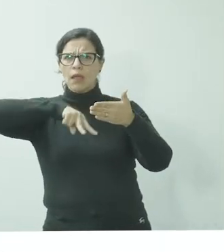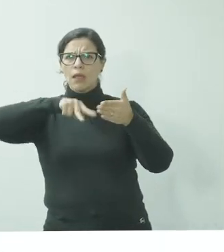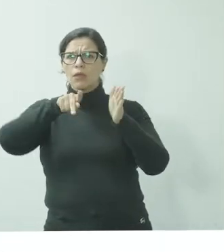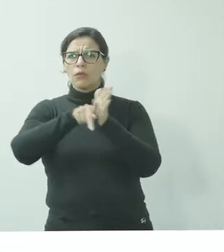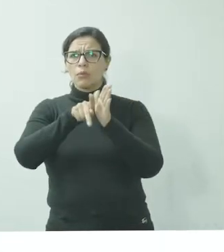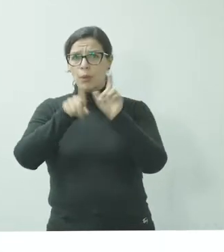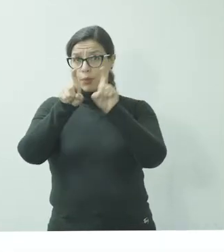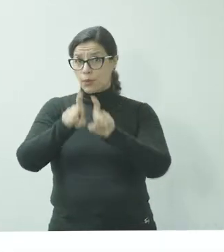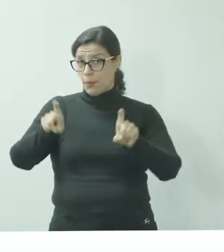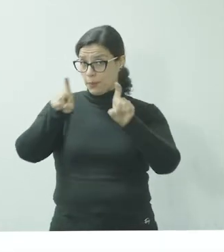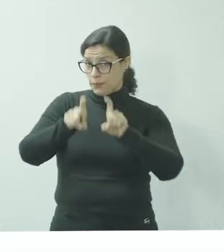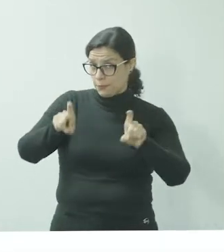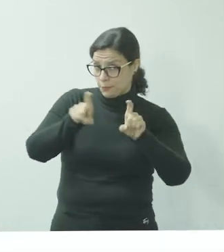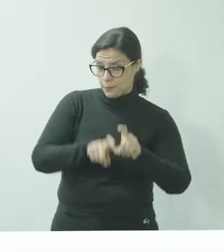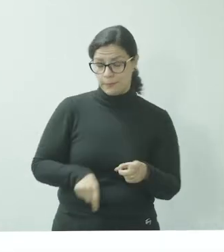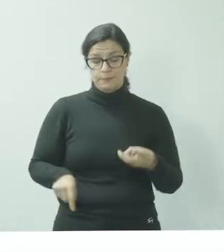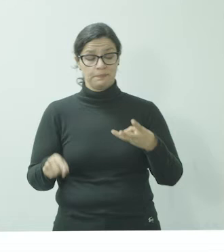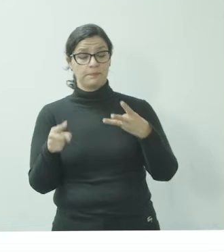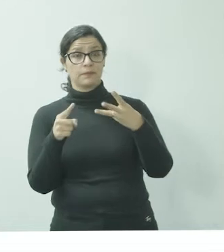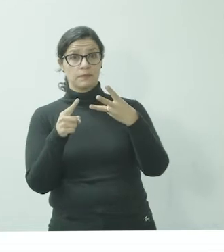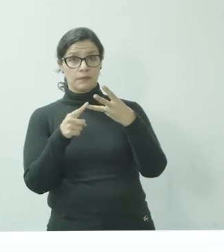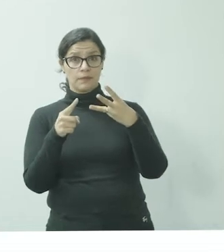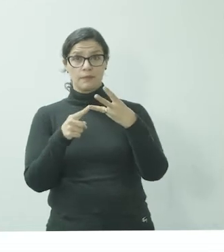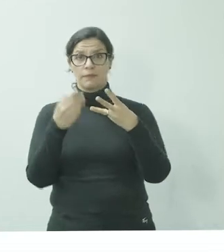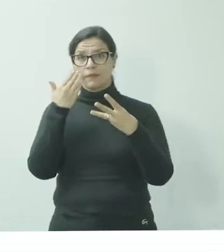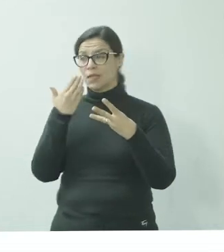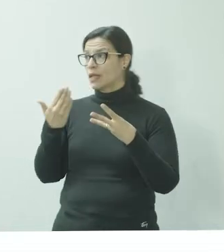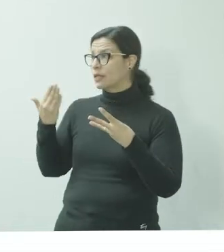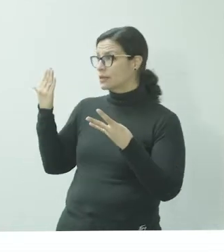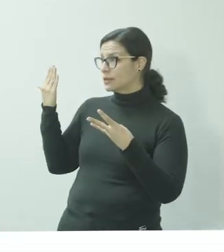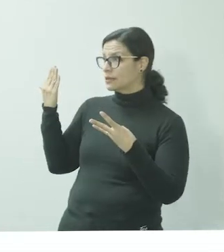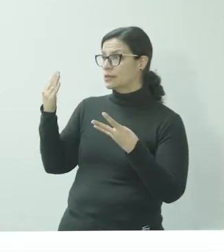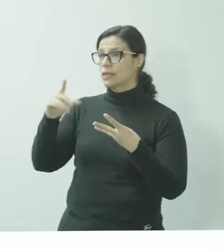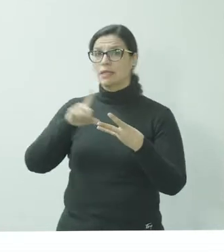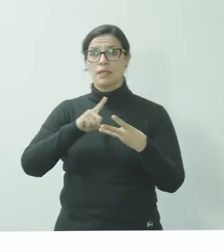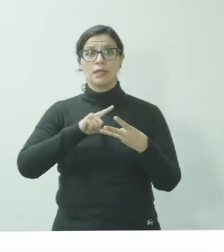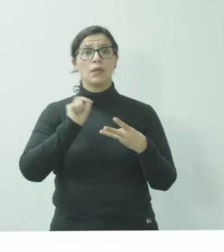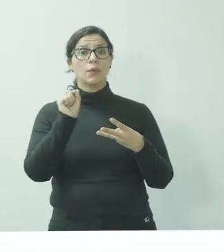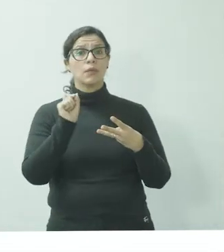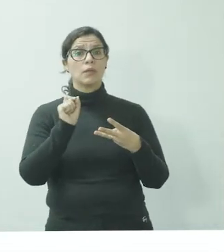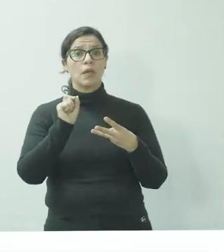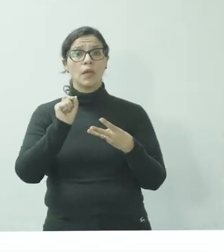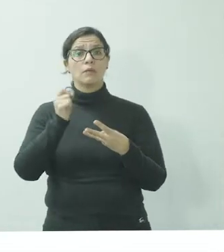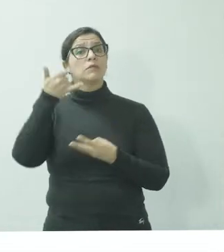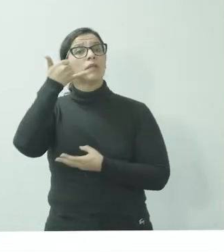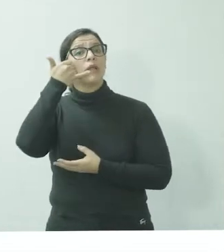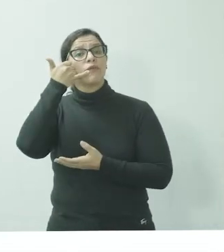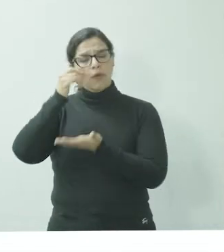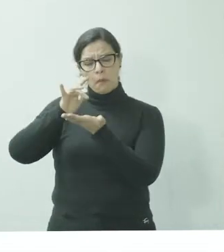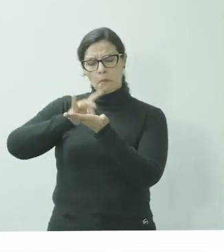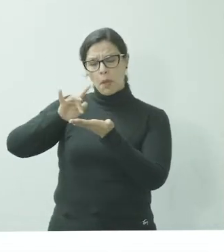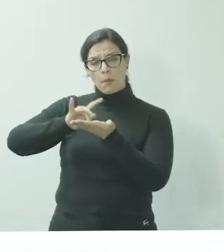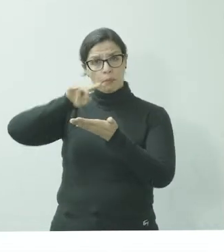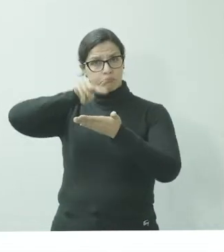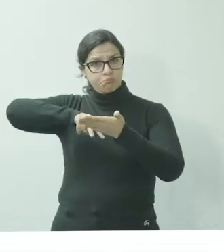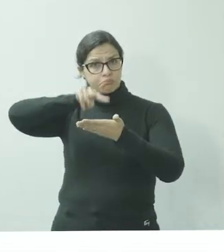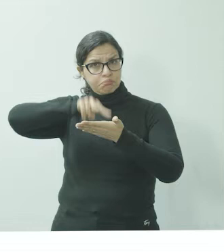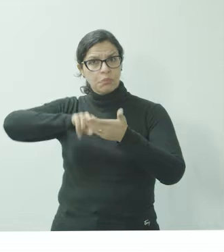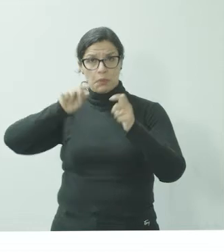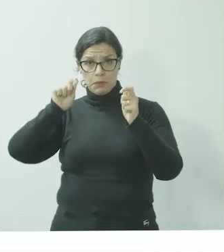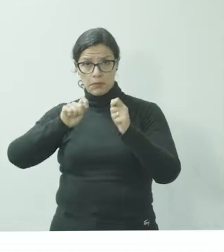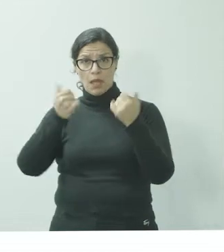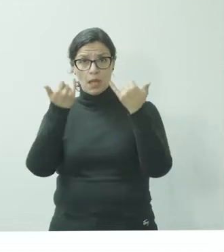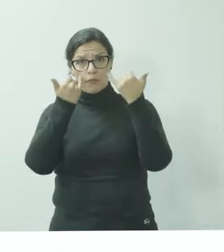do seu computador na próxima imagem vemos ali um aparelho de celular também